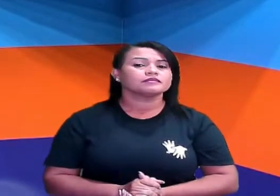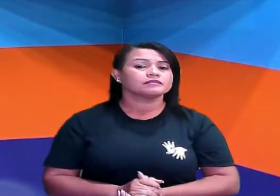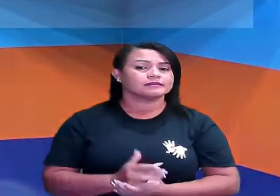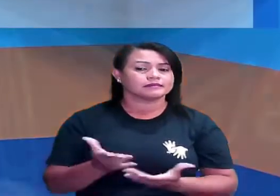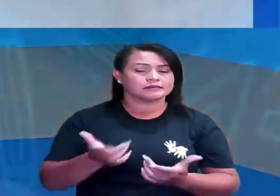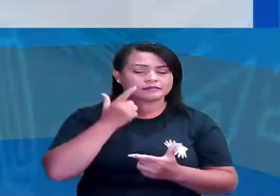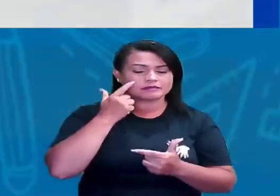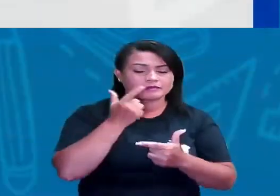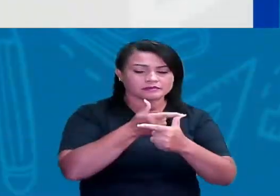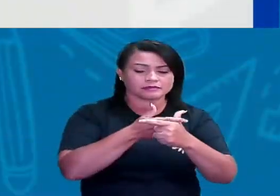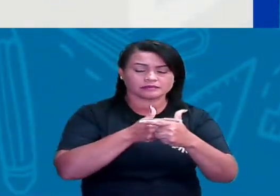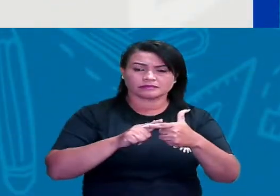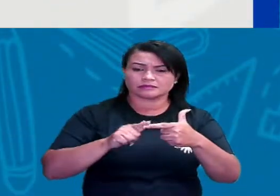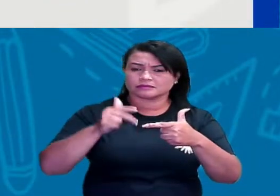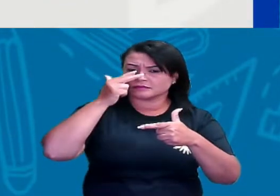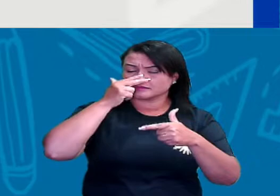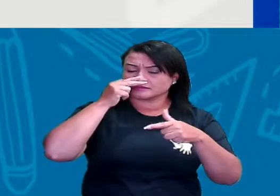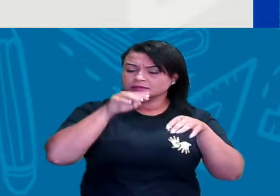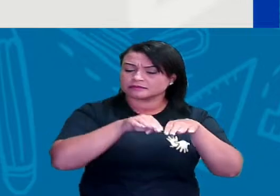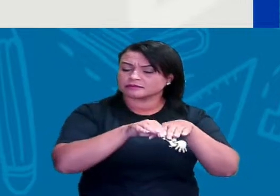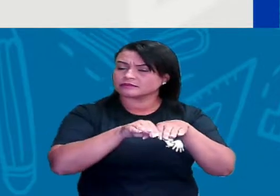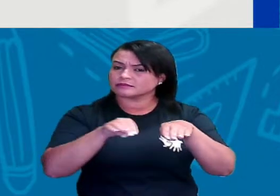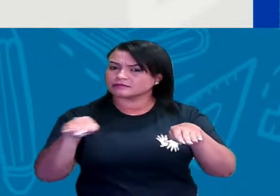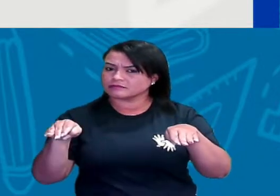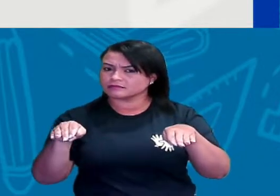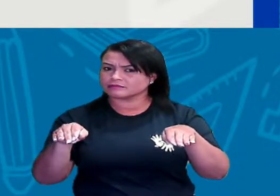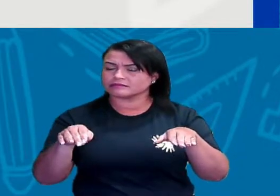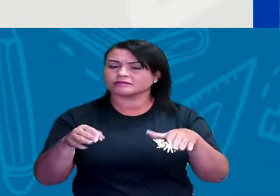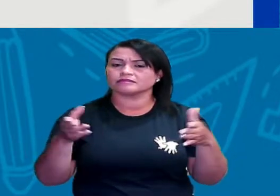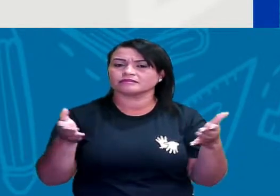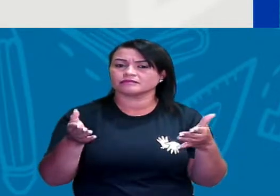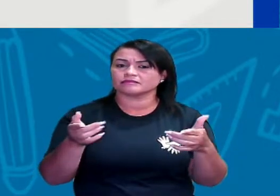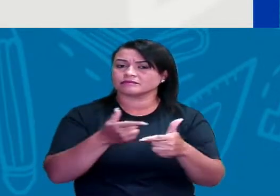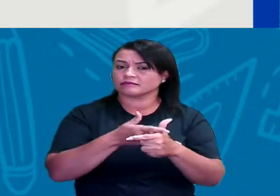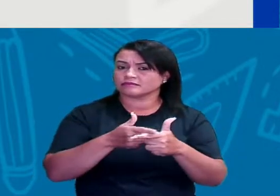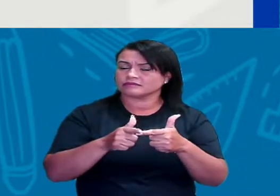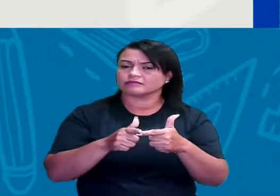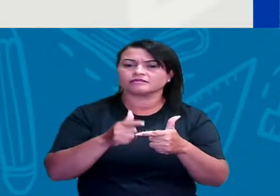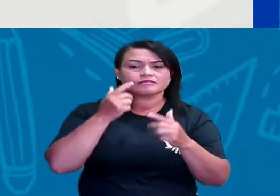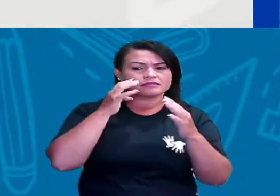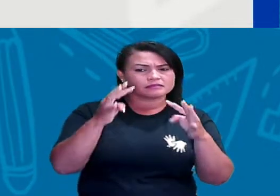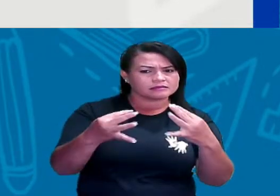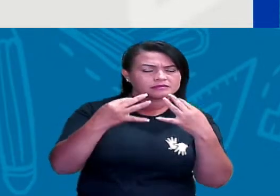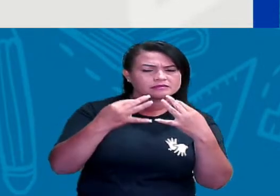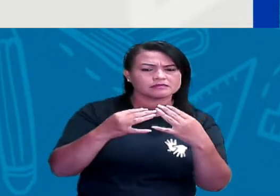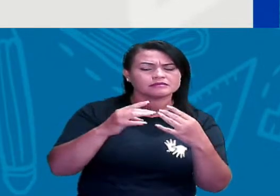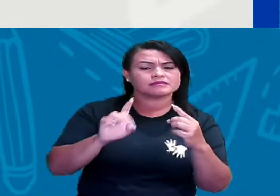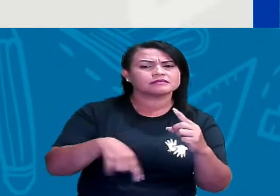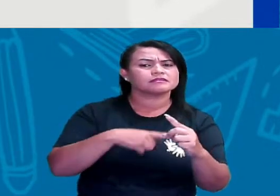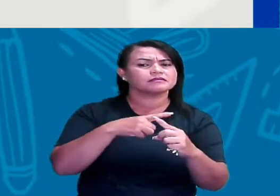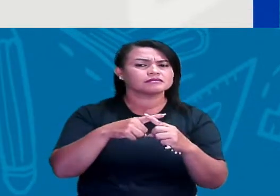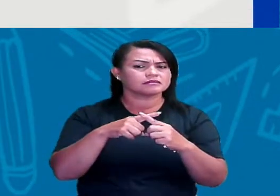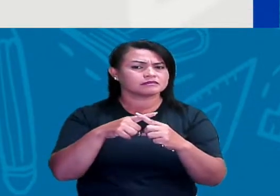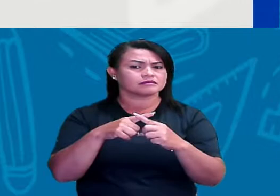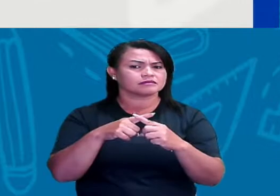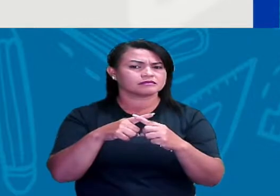Divisão de potência da mesma base, né? Então, nós já temos o seguinte, ó. Presta atenção. Se na multiplicação eu